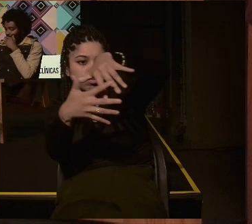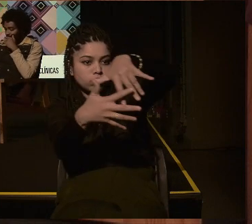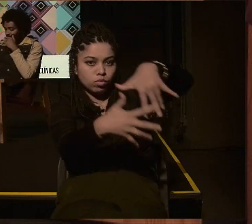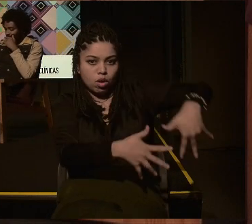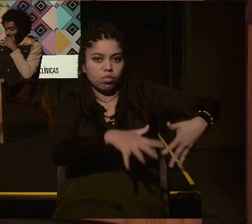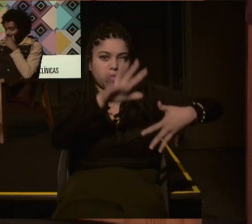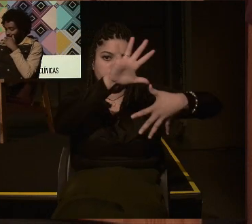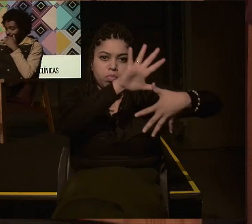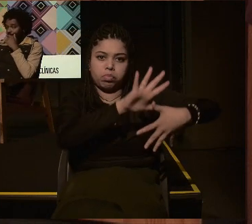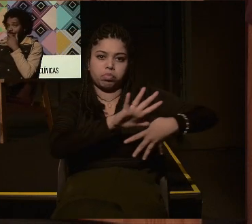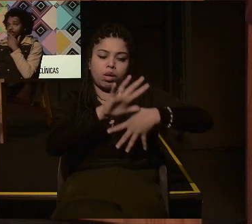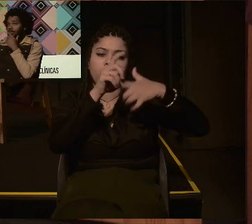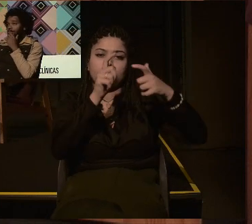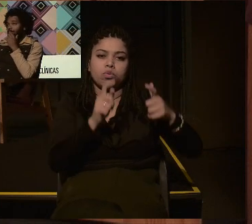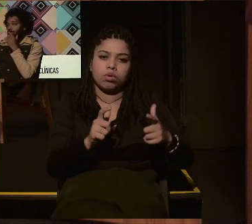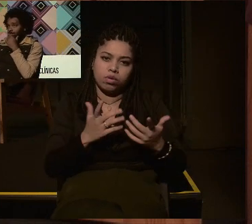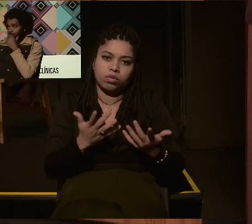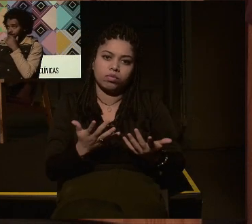estão necessariamente